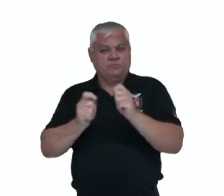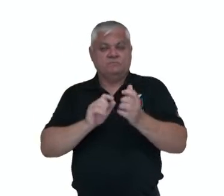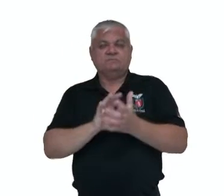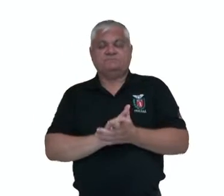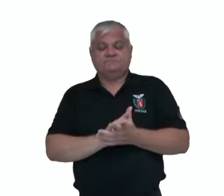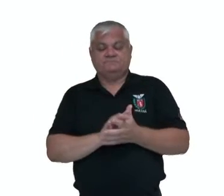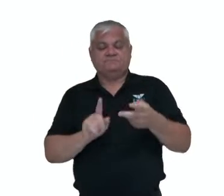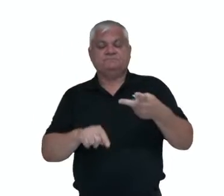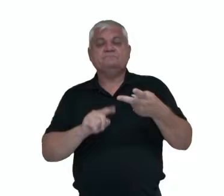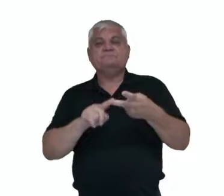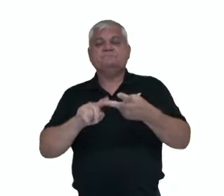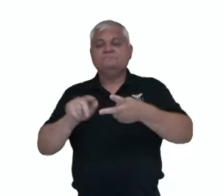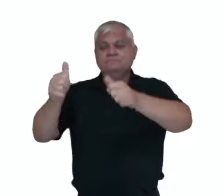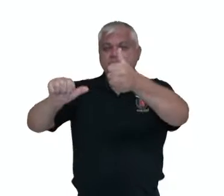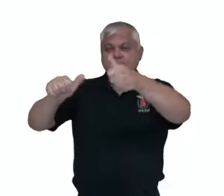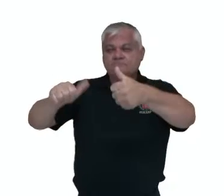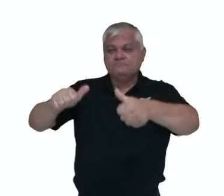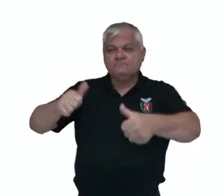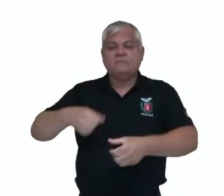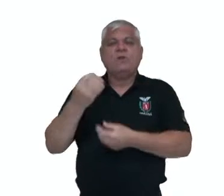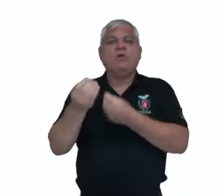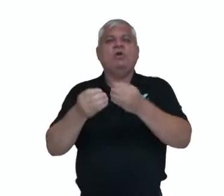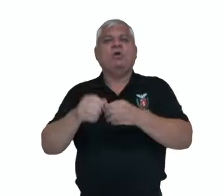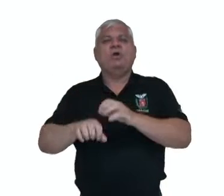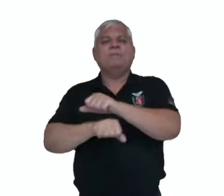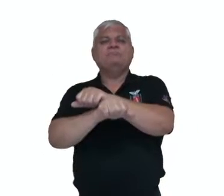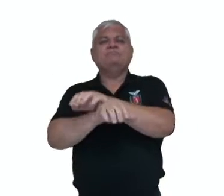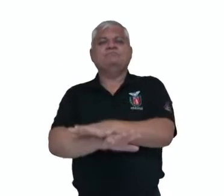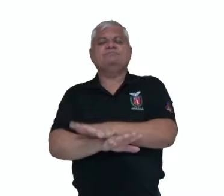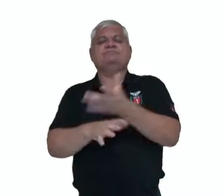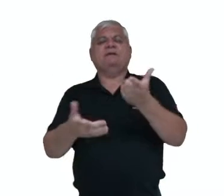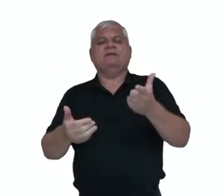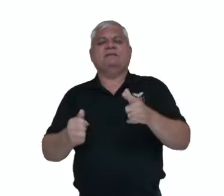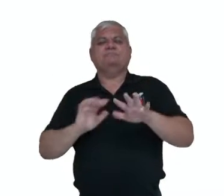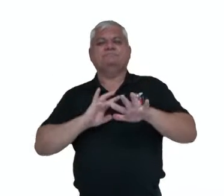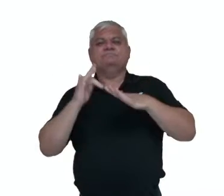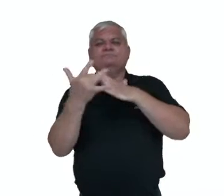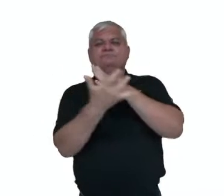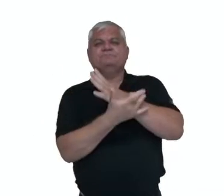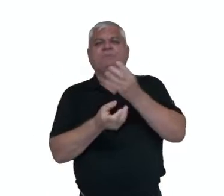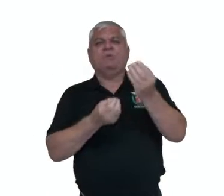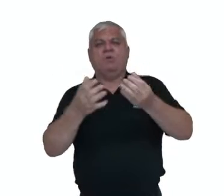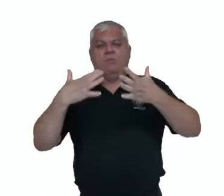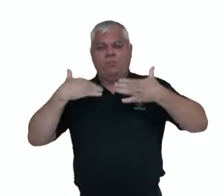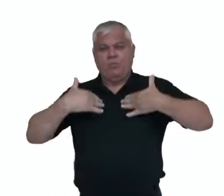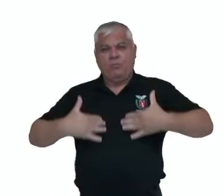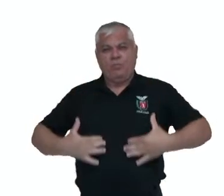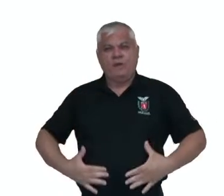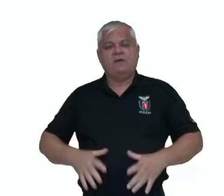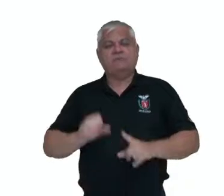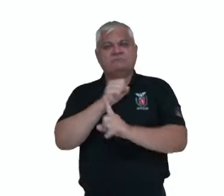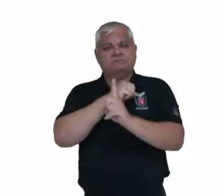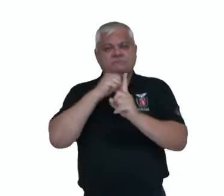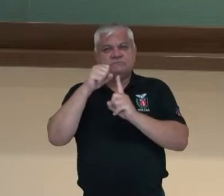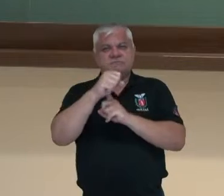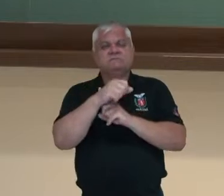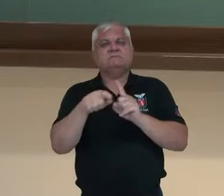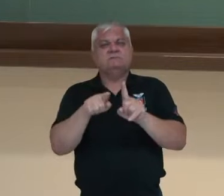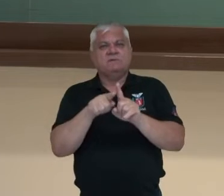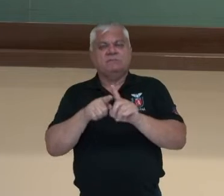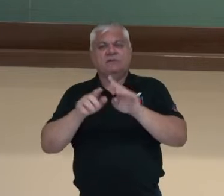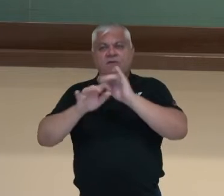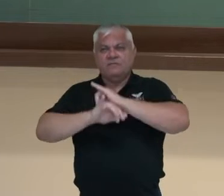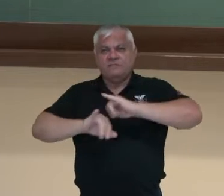Avaliar o impacto que as diferentes mídias exercem nas escolhas corporais e sociais e nos processos de